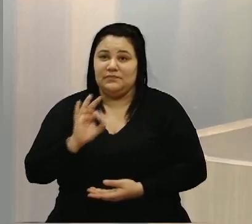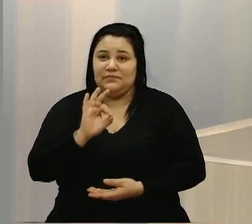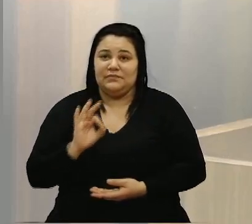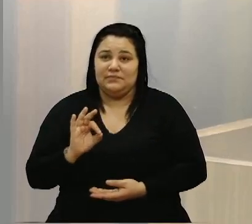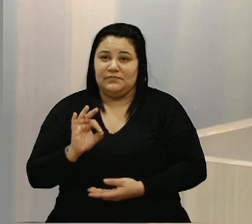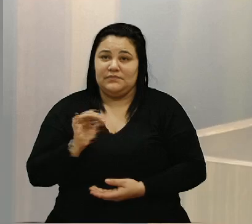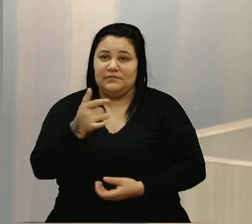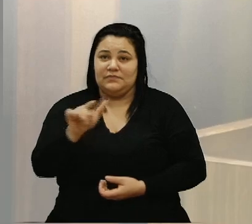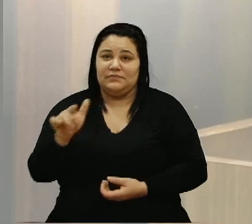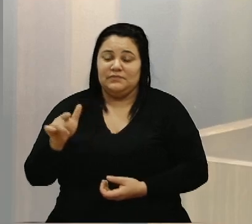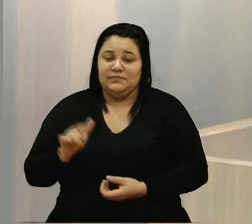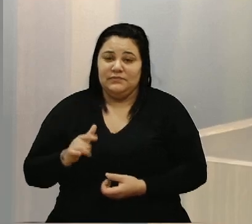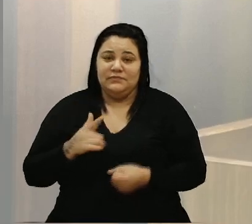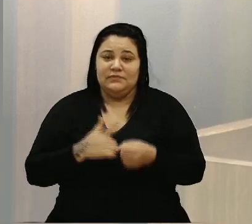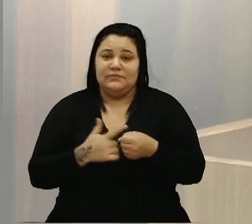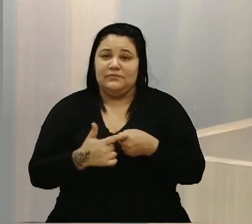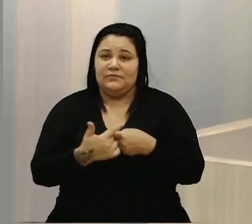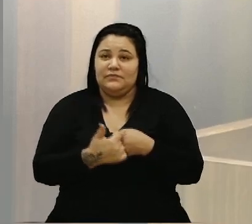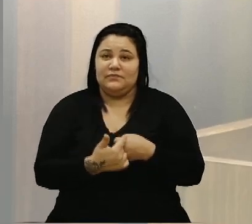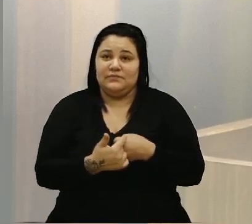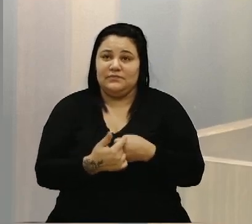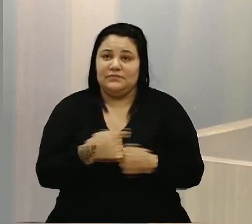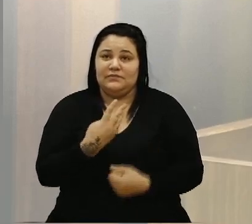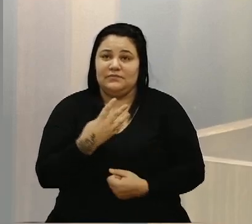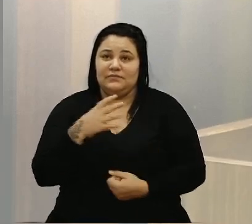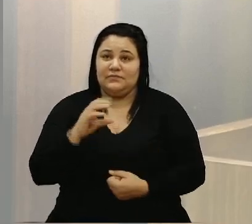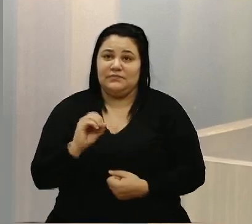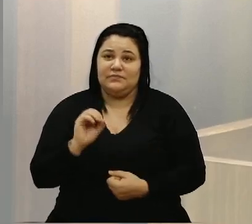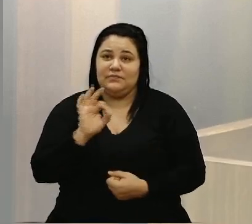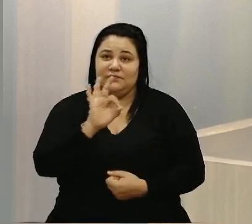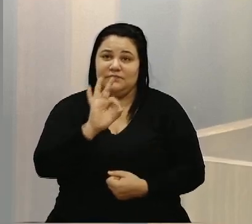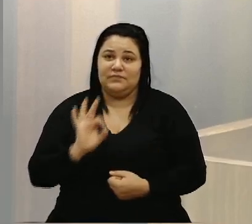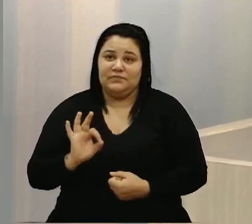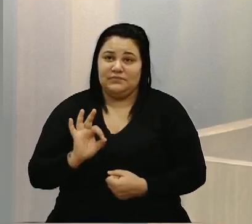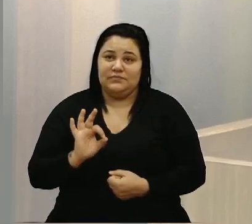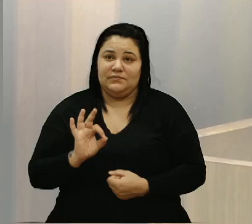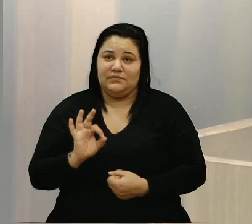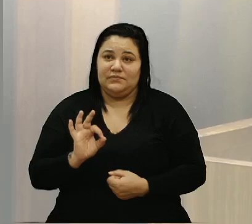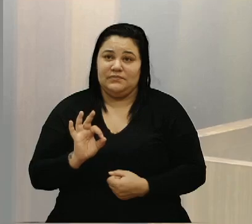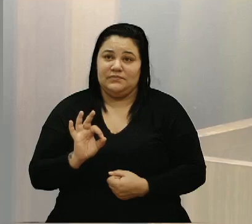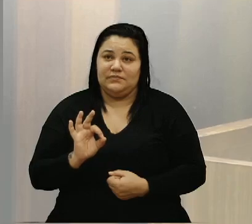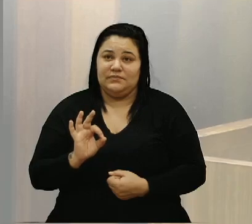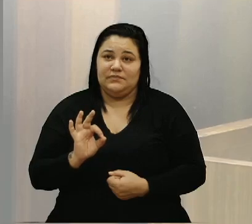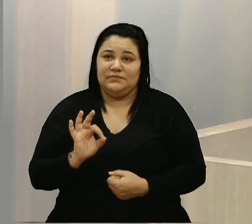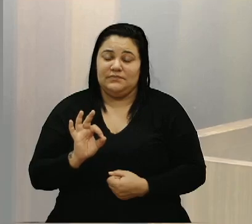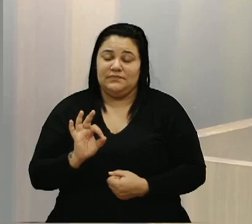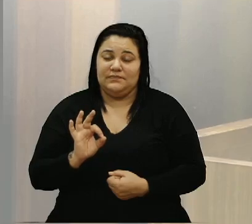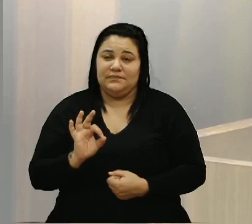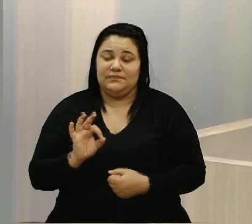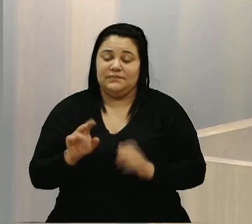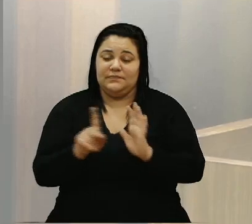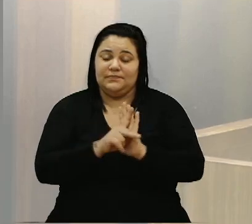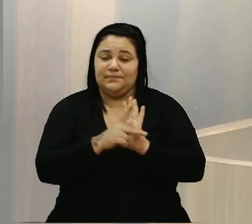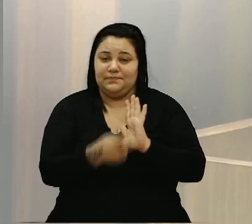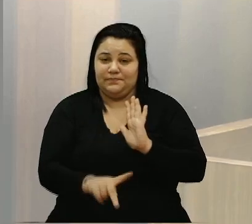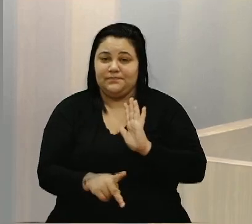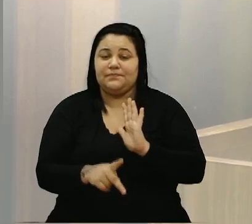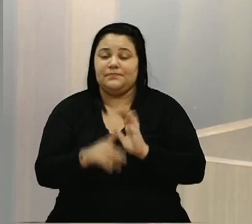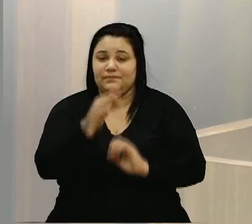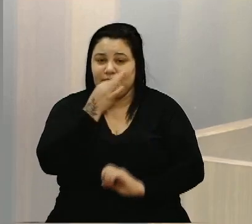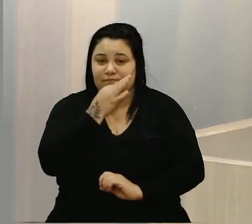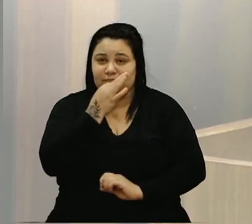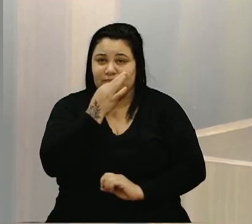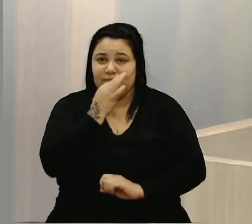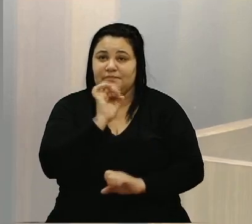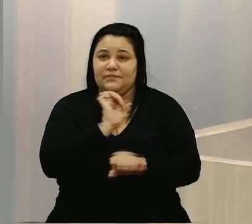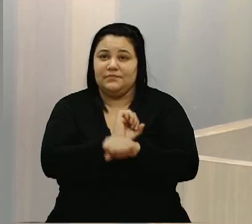outros municípios e 40% dos pacientes que eles são aqui de Caxias e que